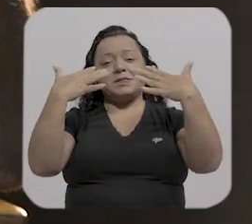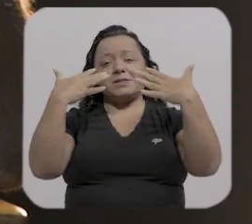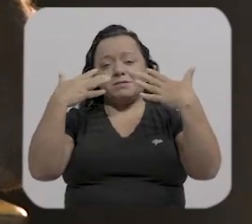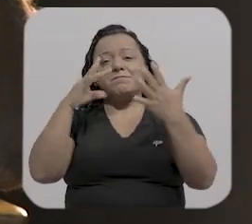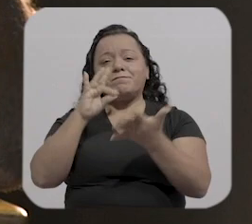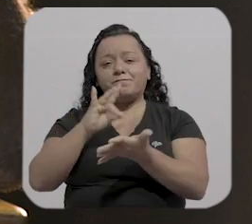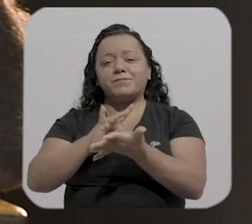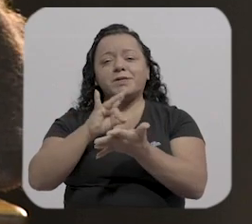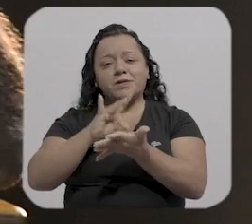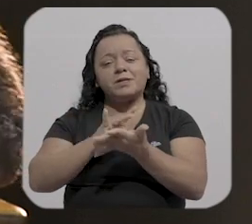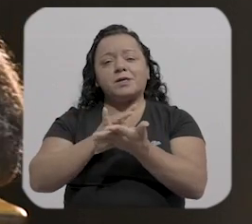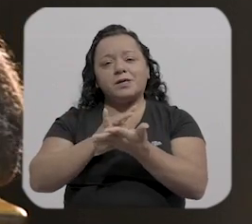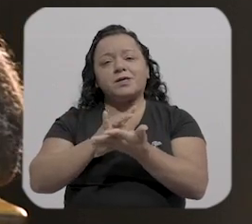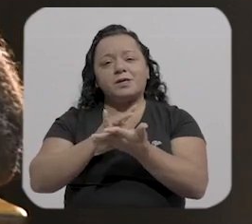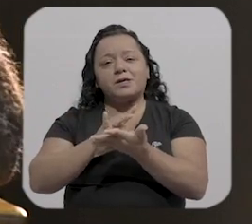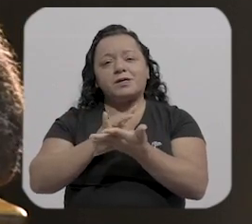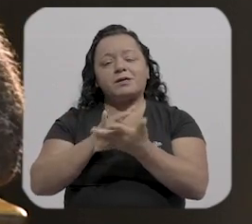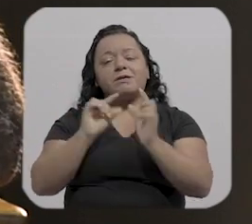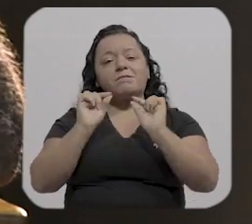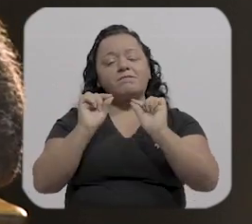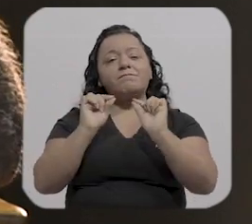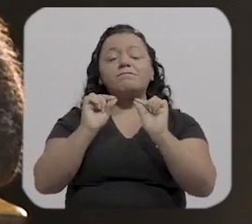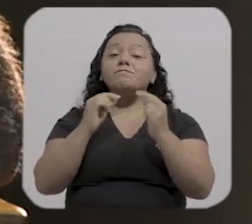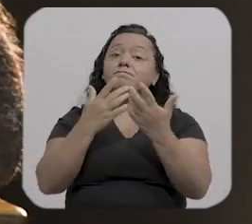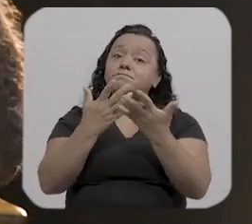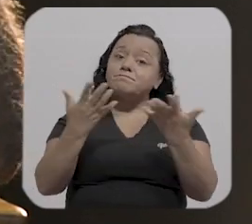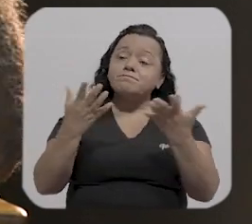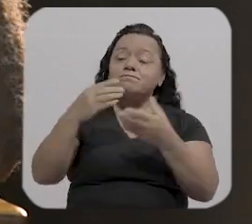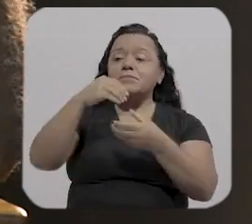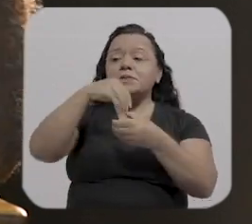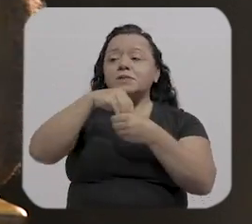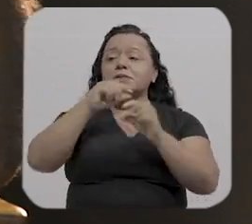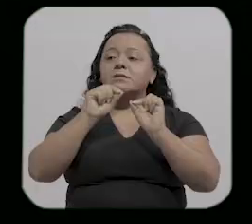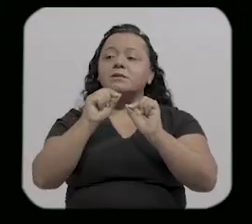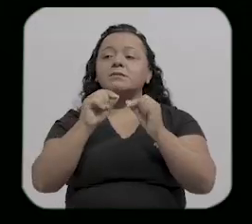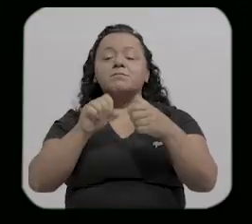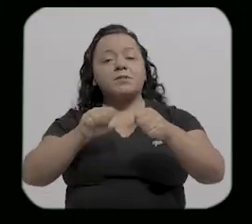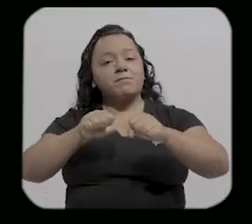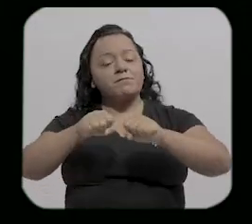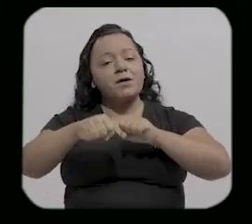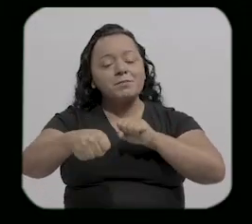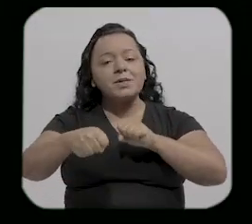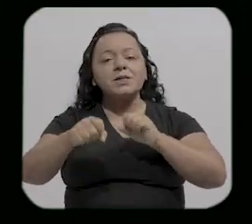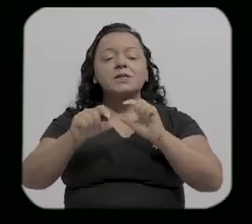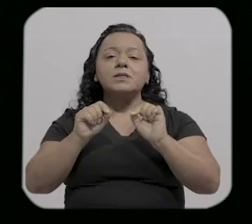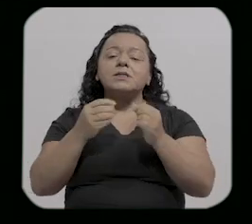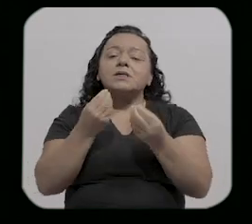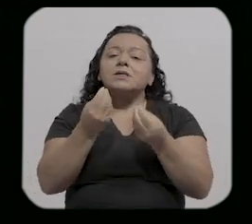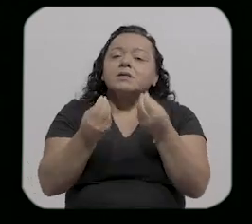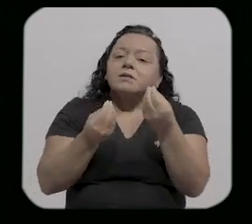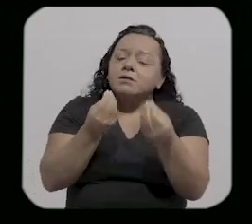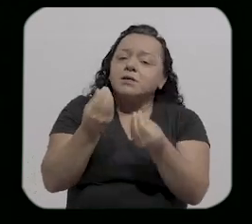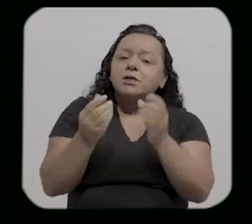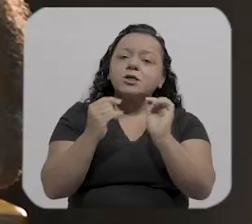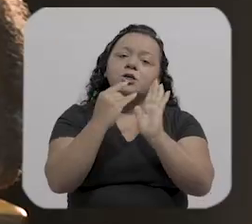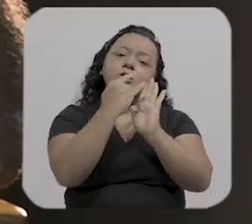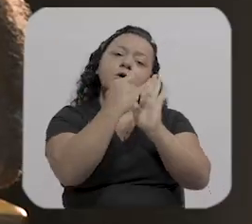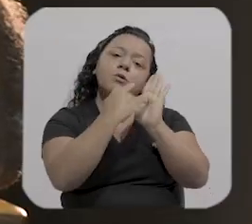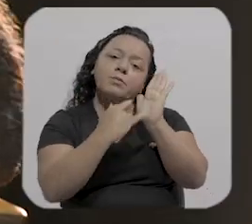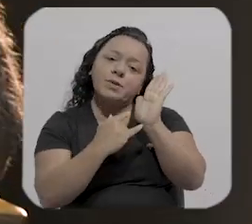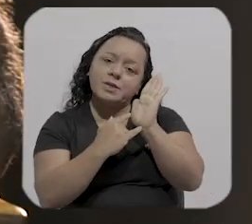atenção mesmo, né? Não é? Então, tudo isso faz parte da minha formação, vamos dizer,